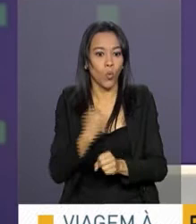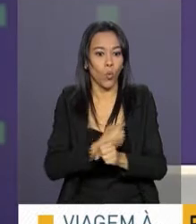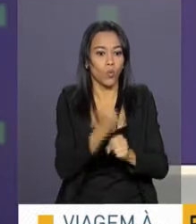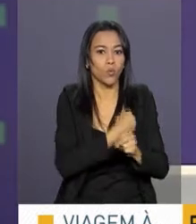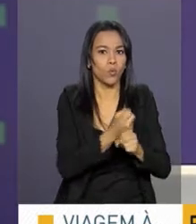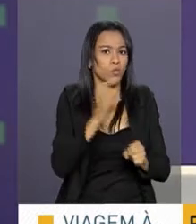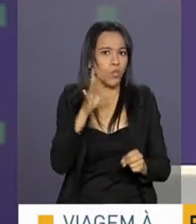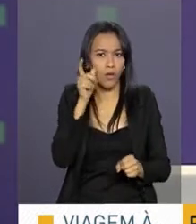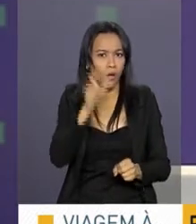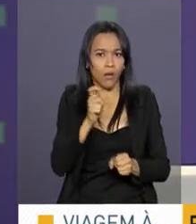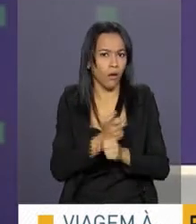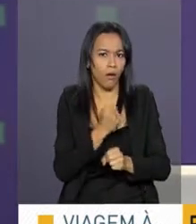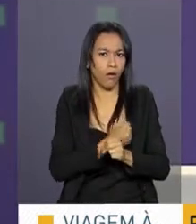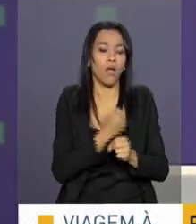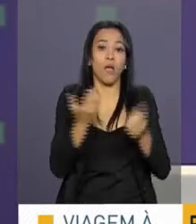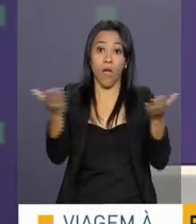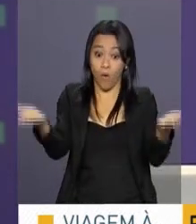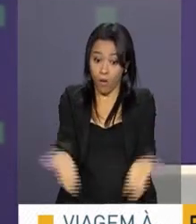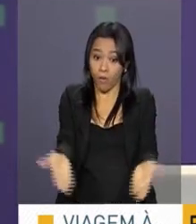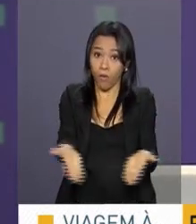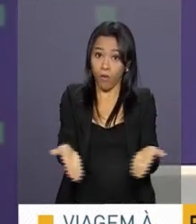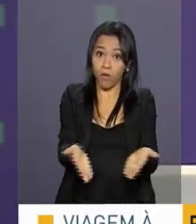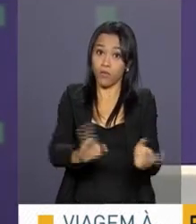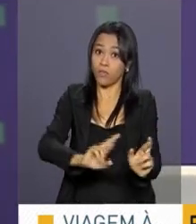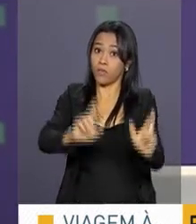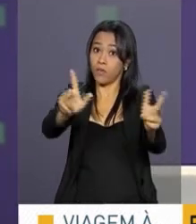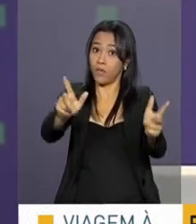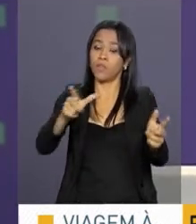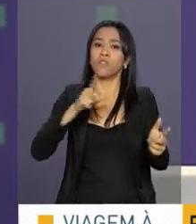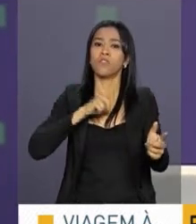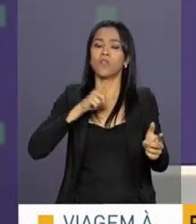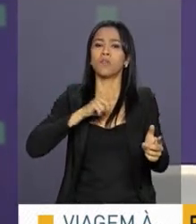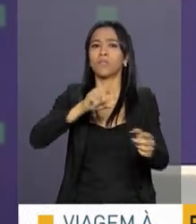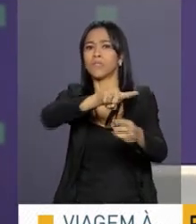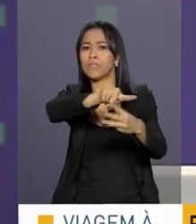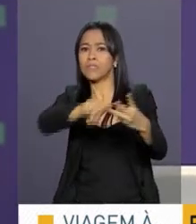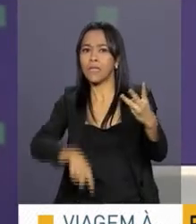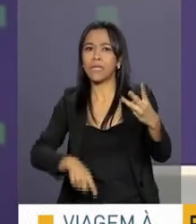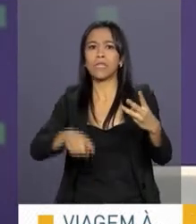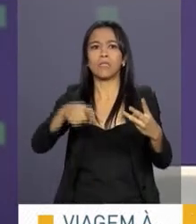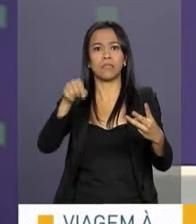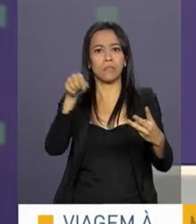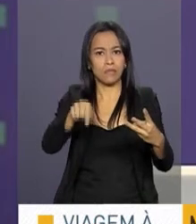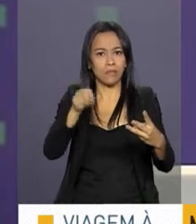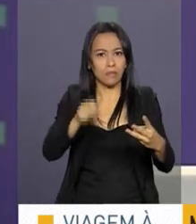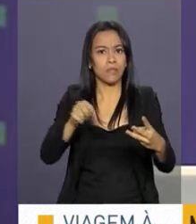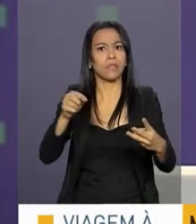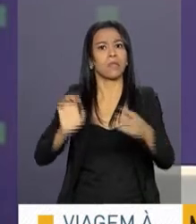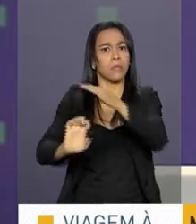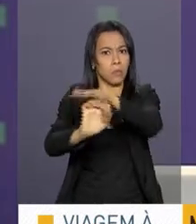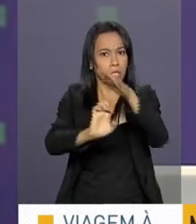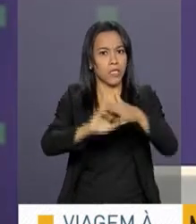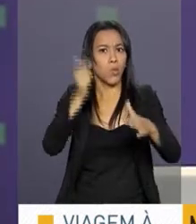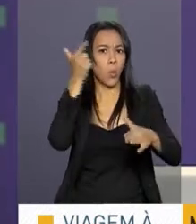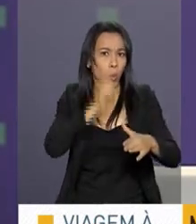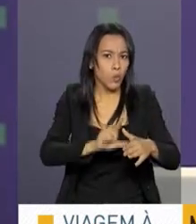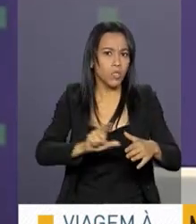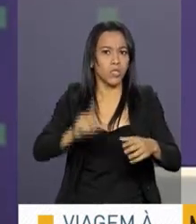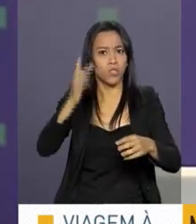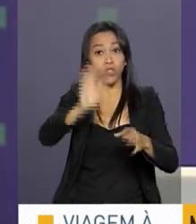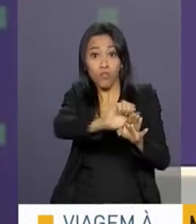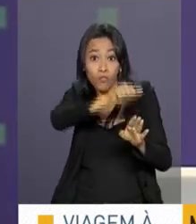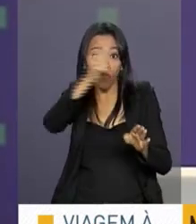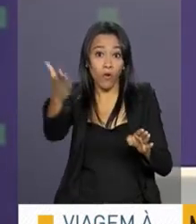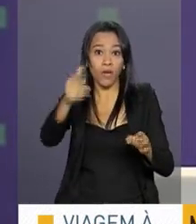nós tivemos 3 grandes operadoras, né, grifes mundiais, né, que venceram esses leilões. A Fraport